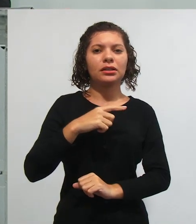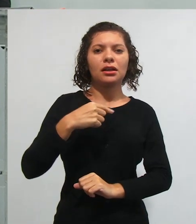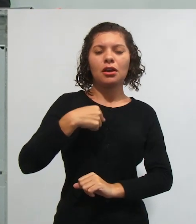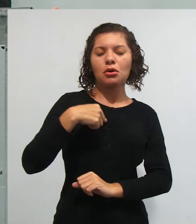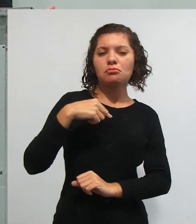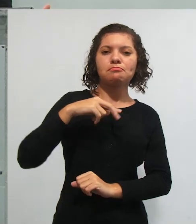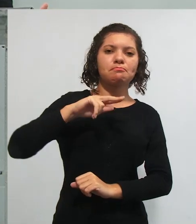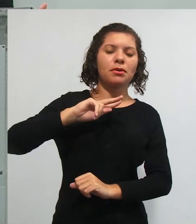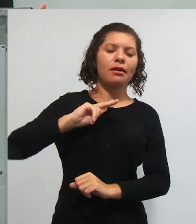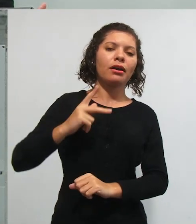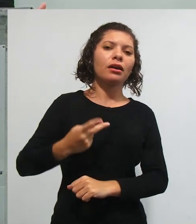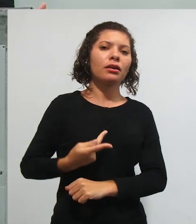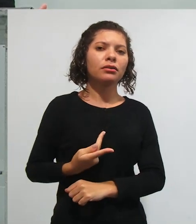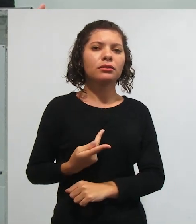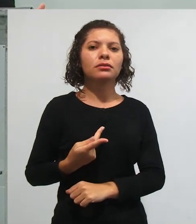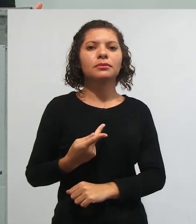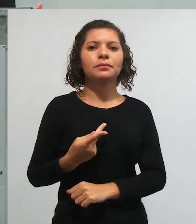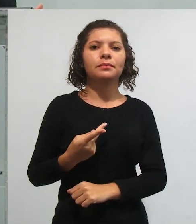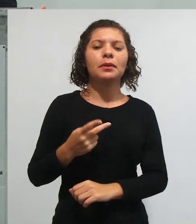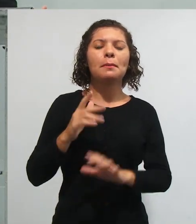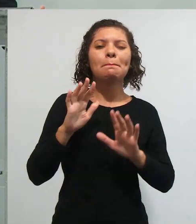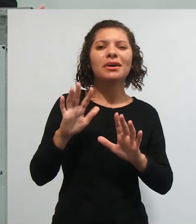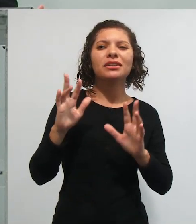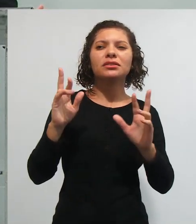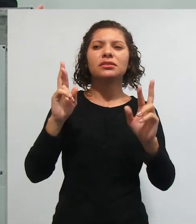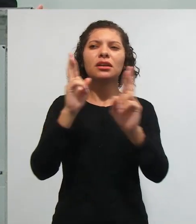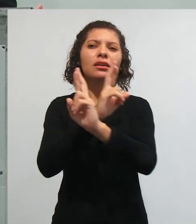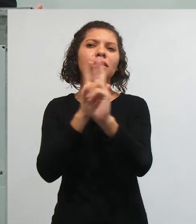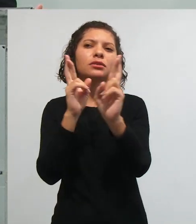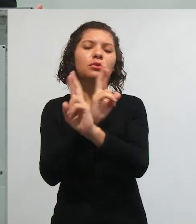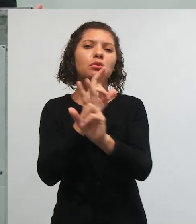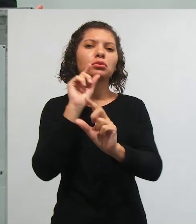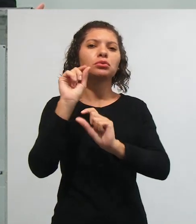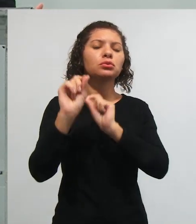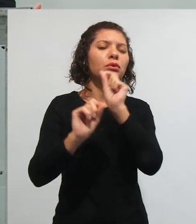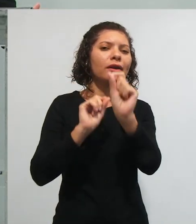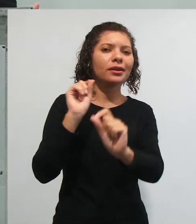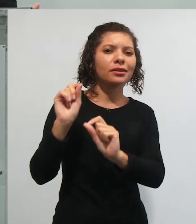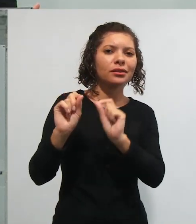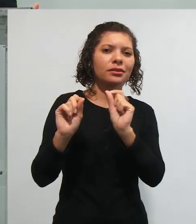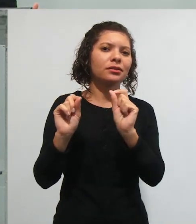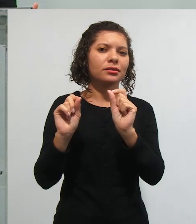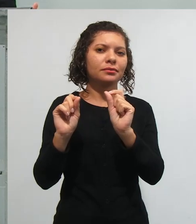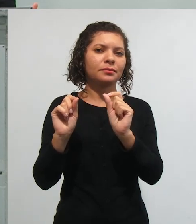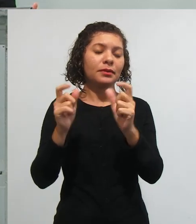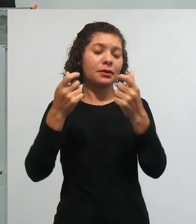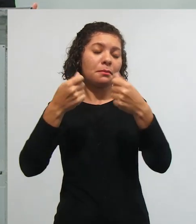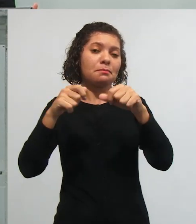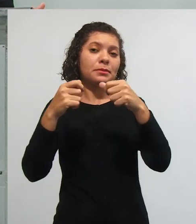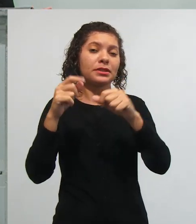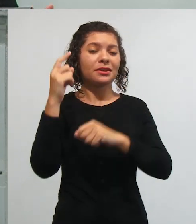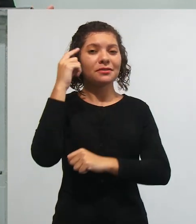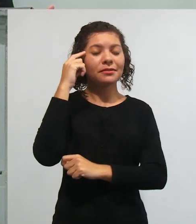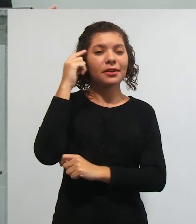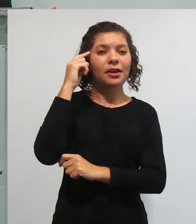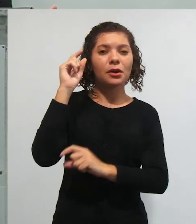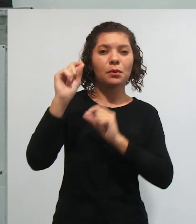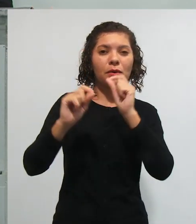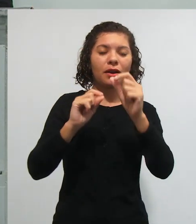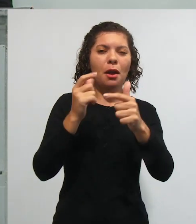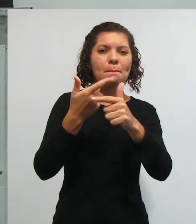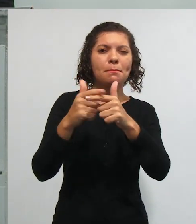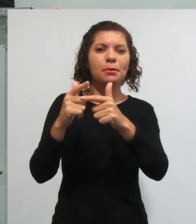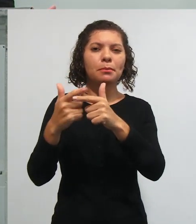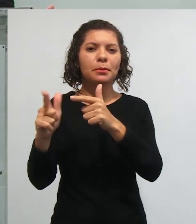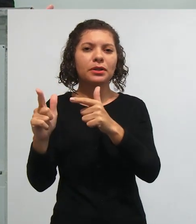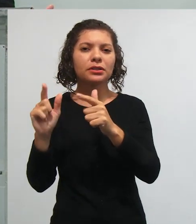Sou heterossexual Mas e as relações de poder é isso que as relações binárias precisam acontecer precisa